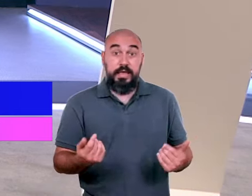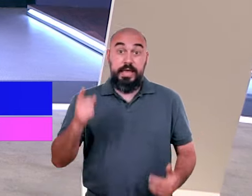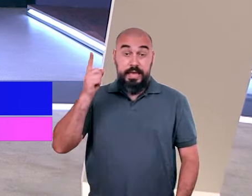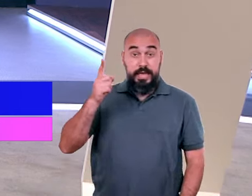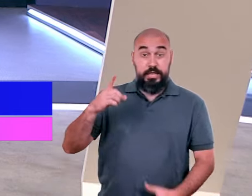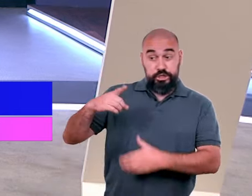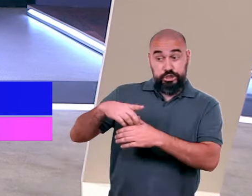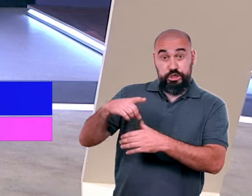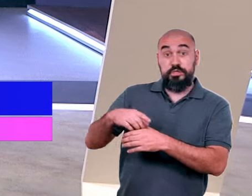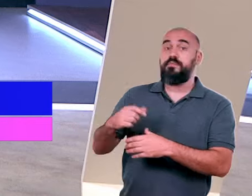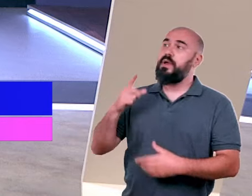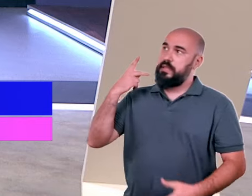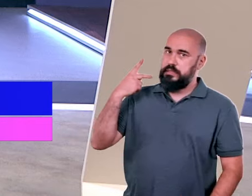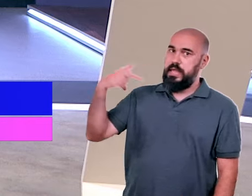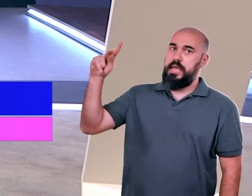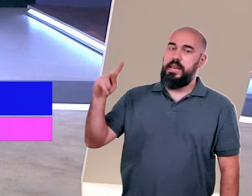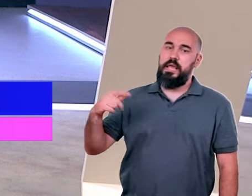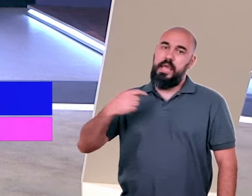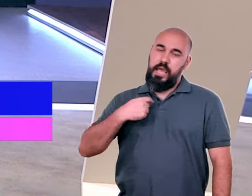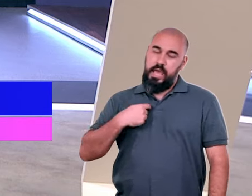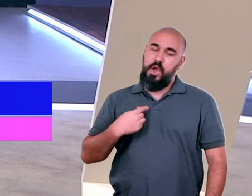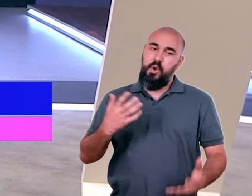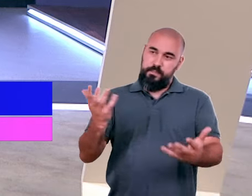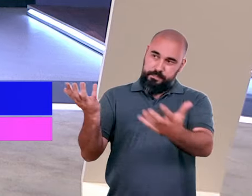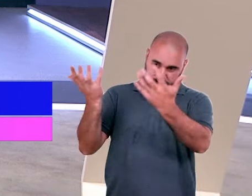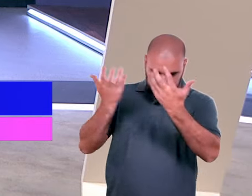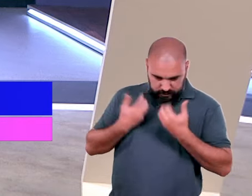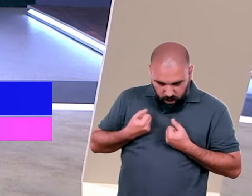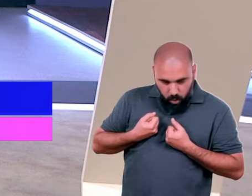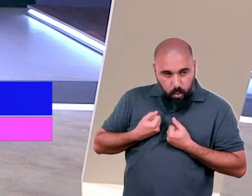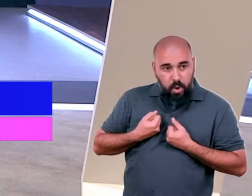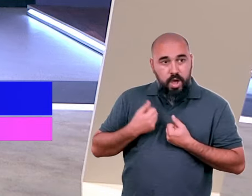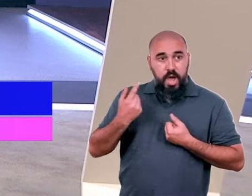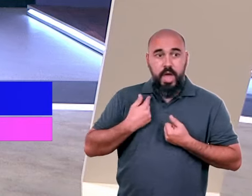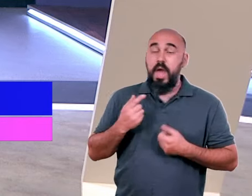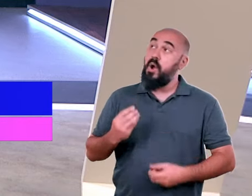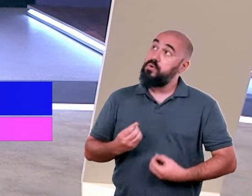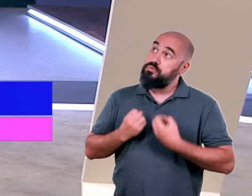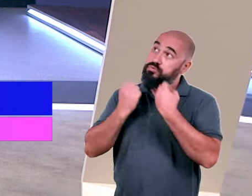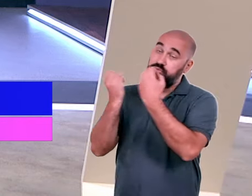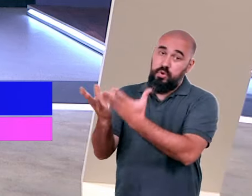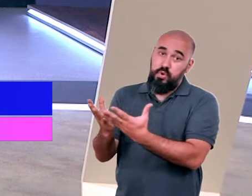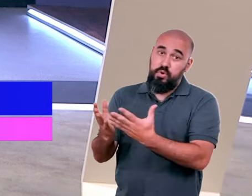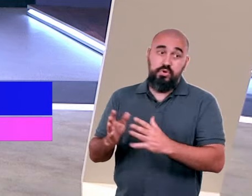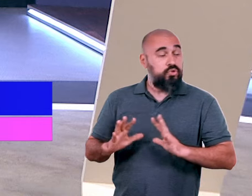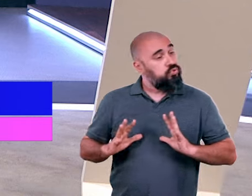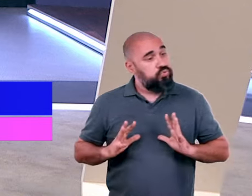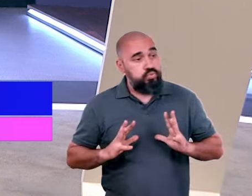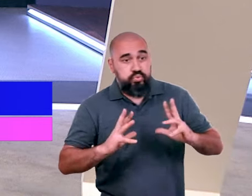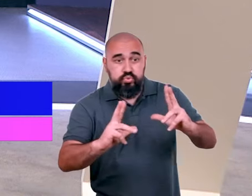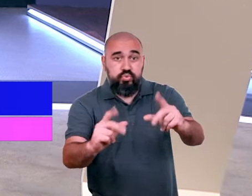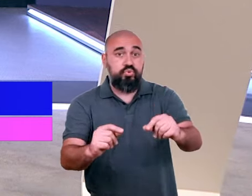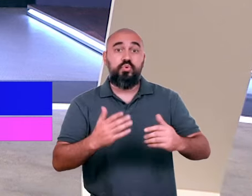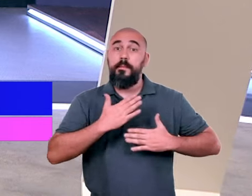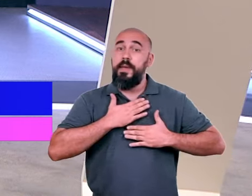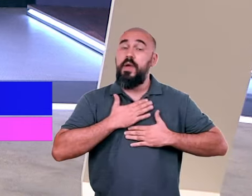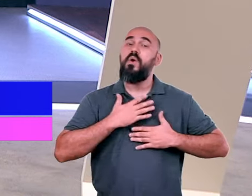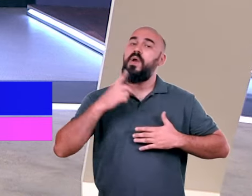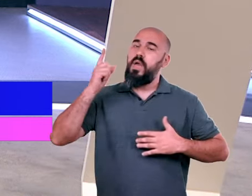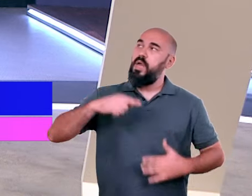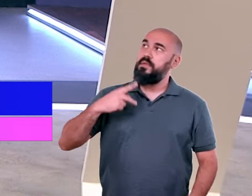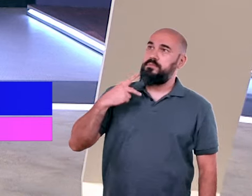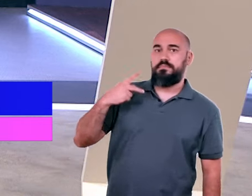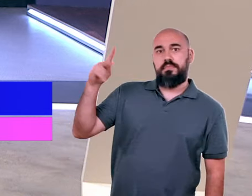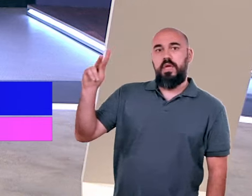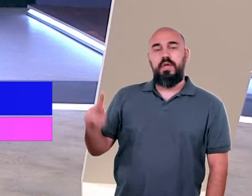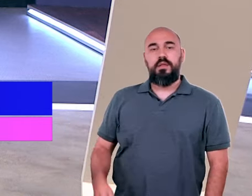eu devolvo. Eu administro. E de tudo que Deus tem me dado, a 10ª parte pertence a Ele. E Ele está